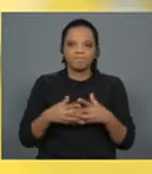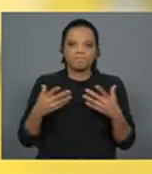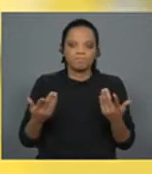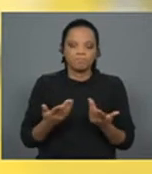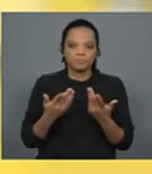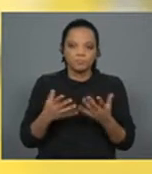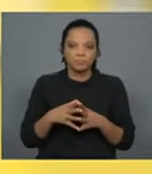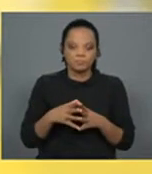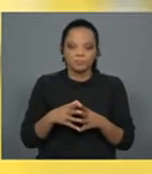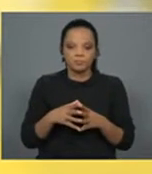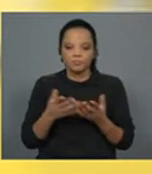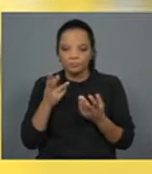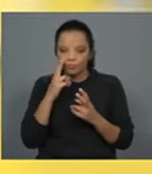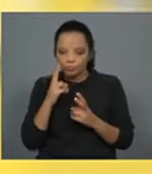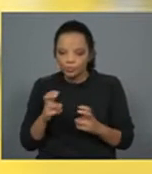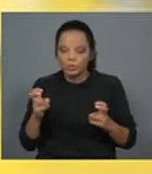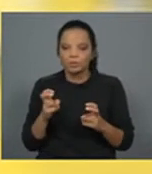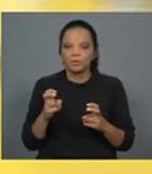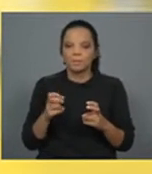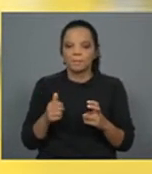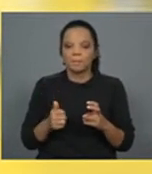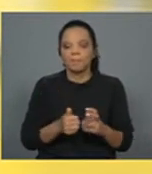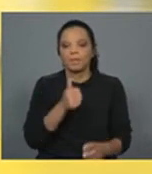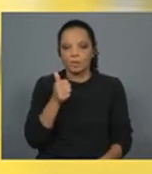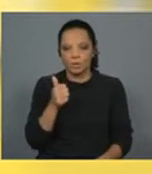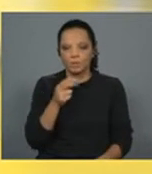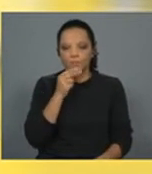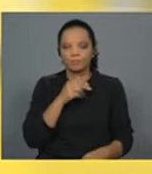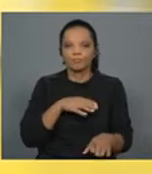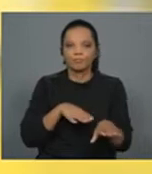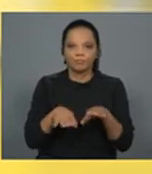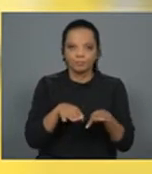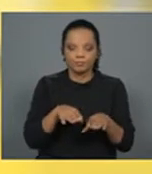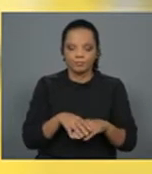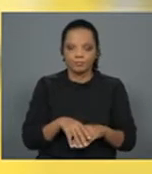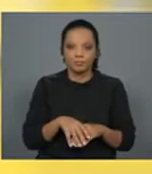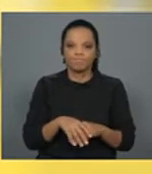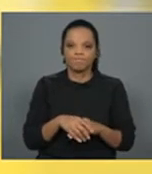a localizar melhor os sismos e